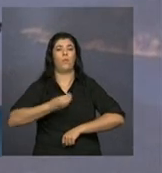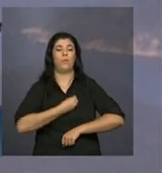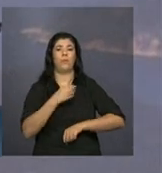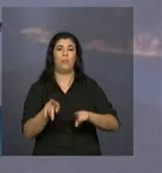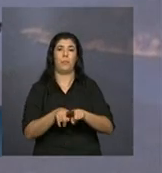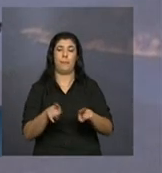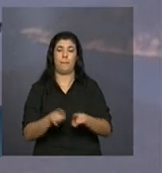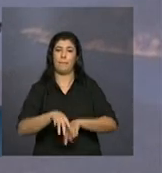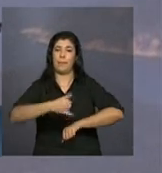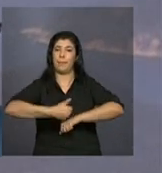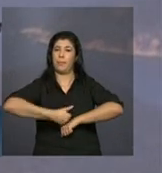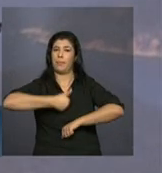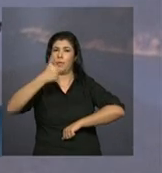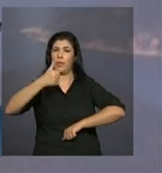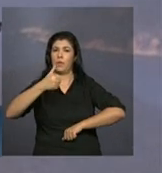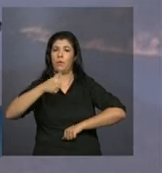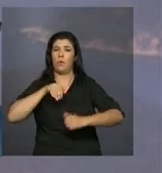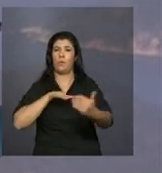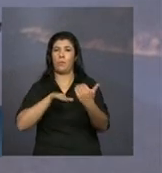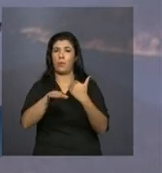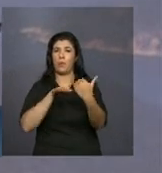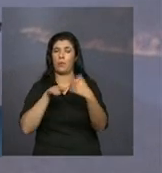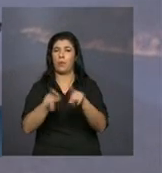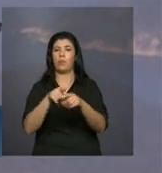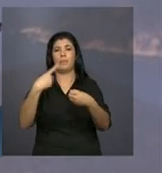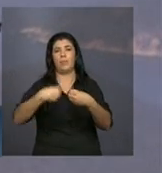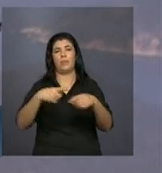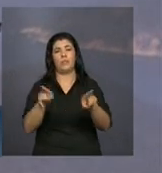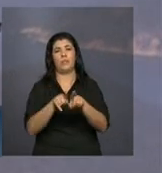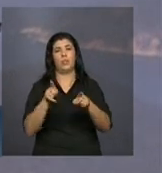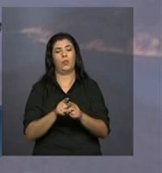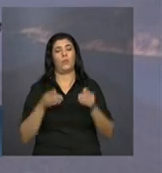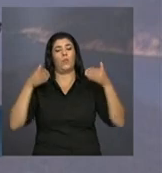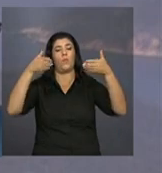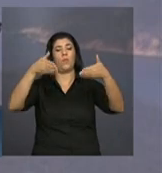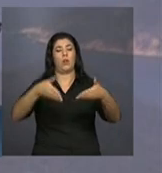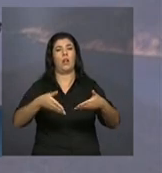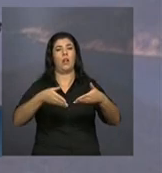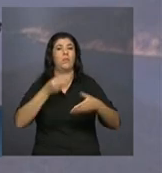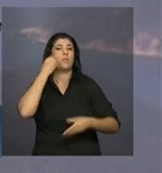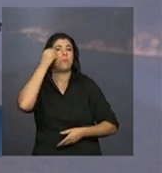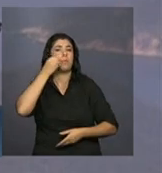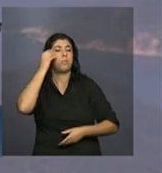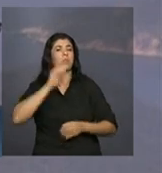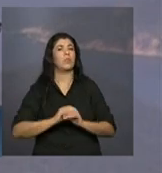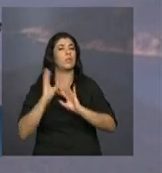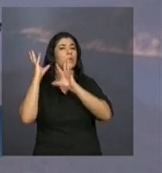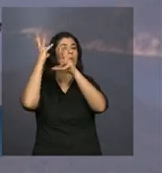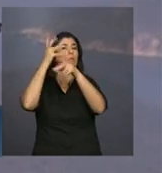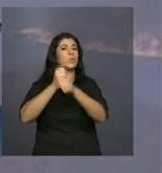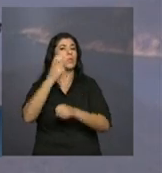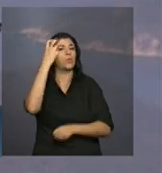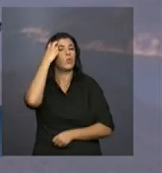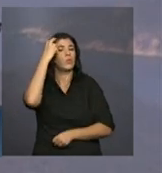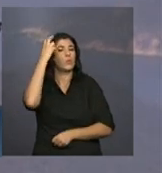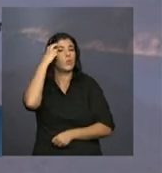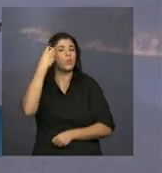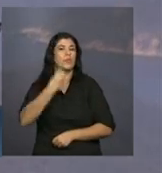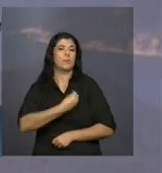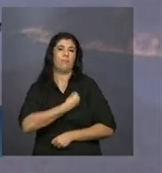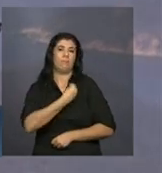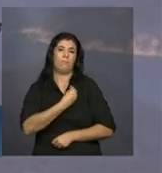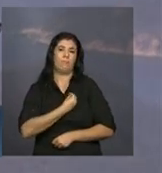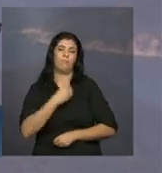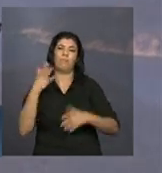gera melhor mobilidade urbana e ocupação cultural e de lazer de uma cidade. Então,